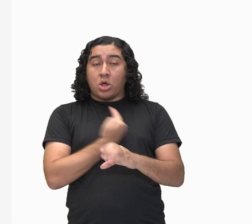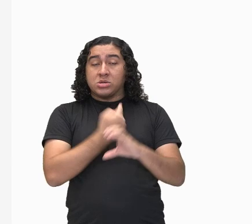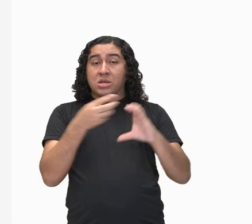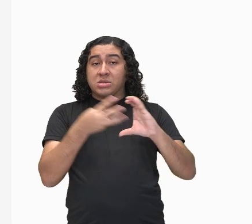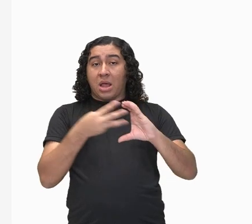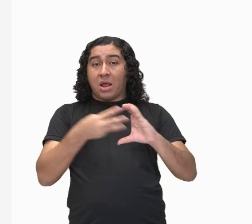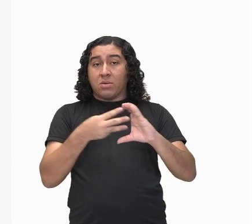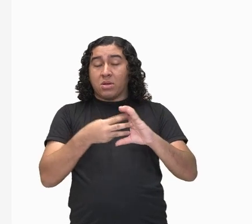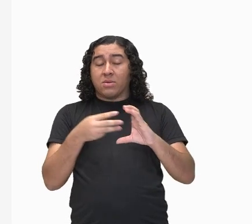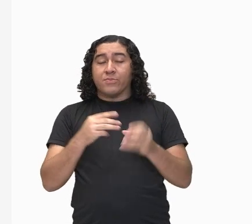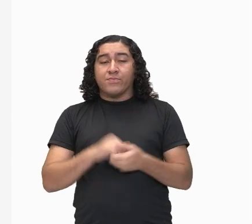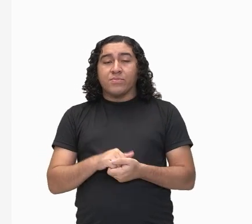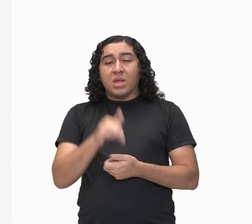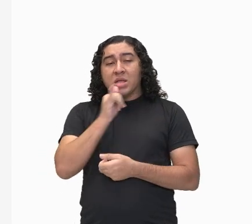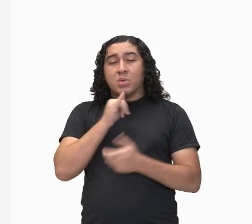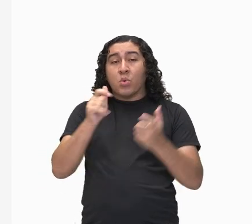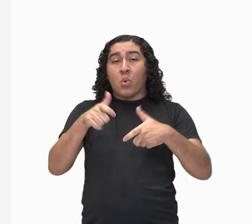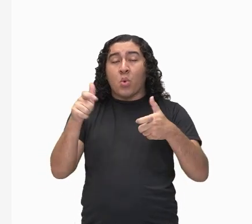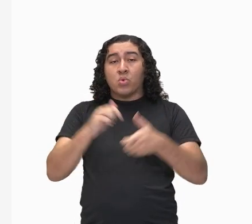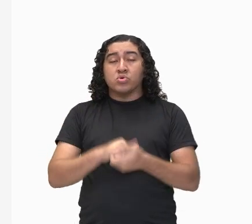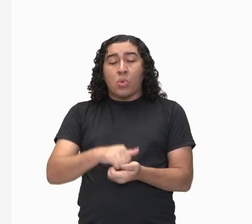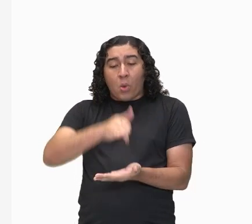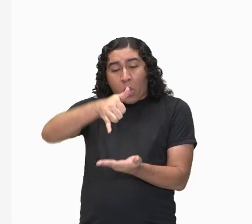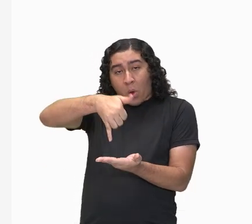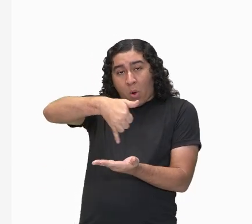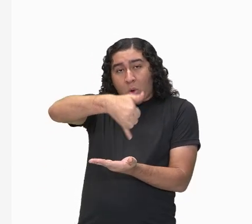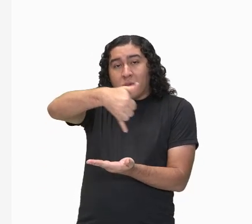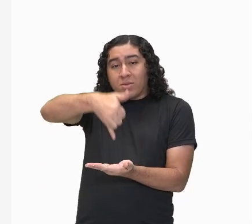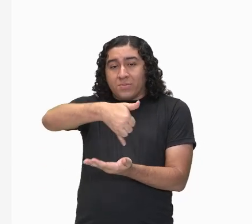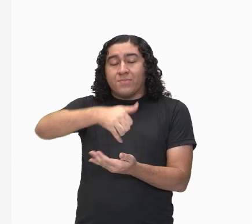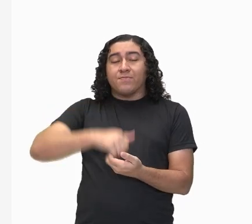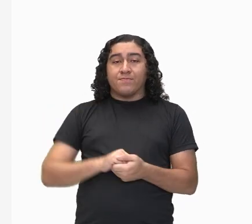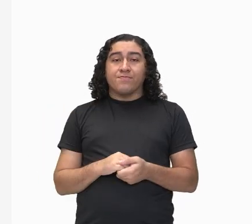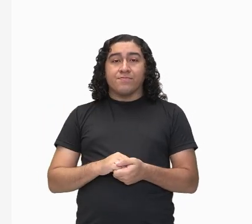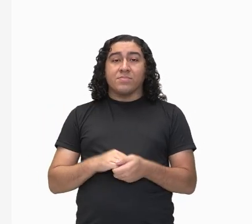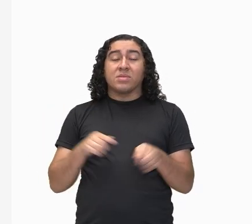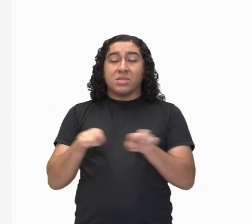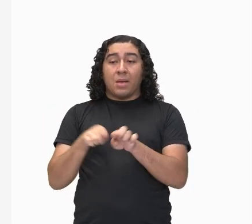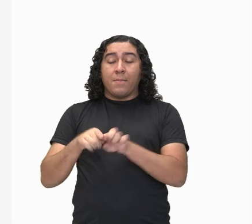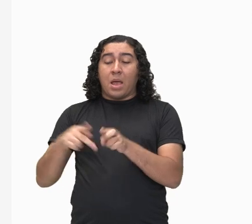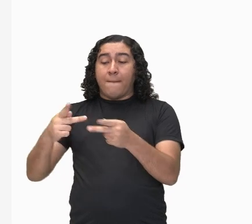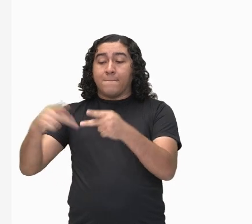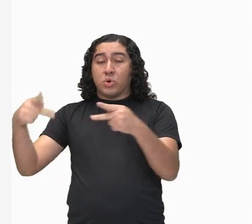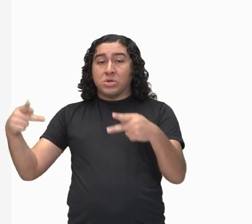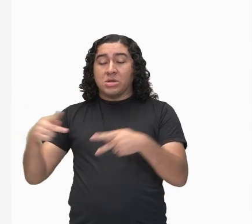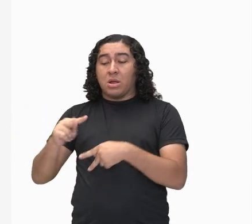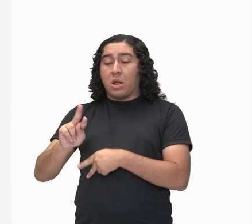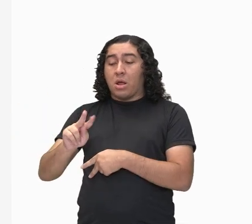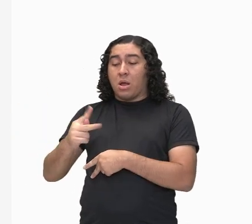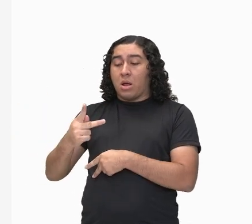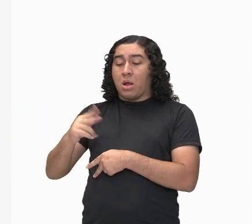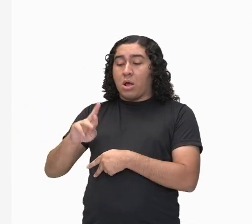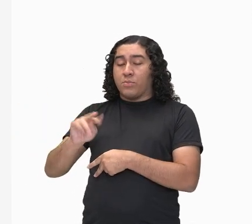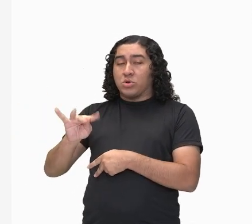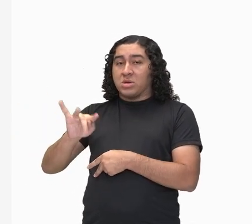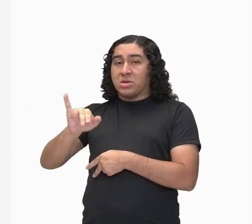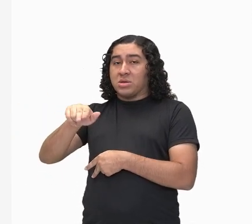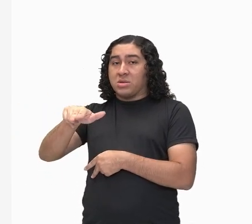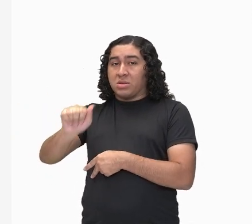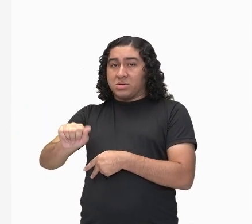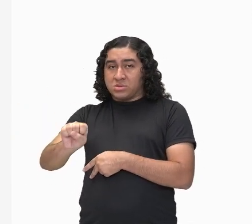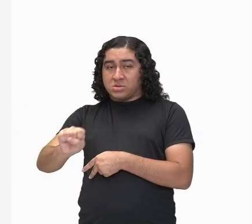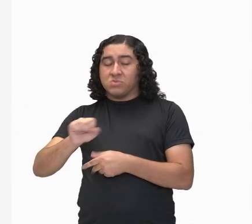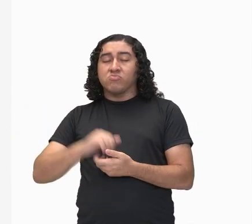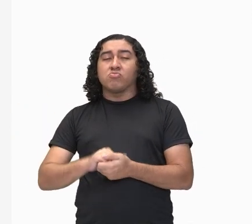encontra gordura, por exemplo, aí no azeite, né? E as proteínas também têm uma grande variedade, né? As proteínas